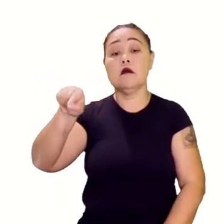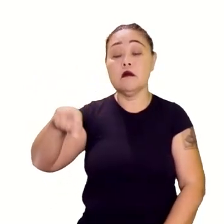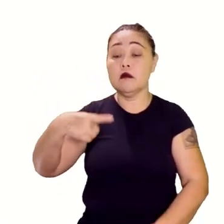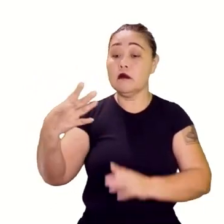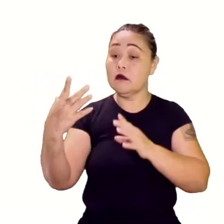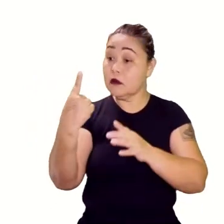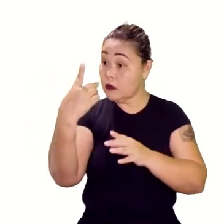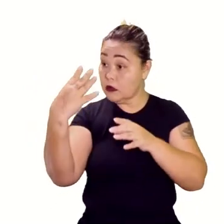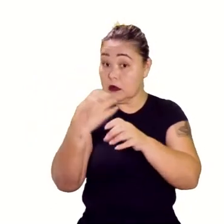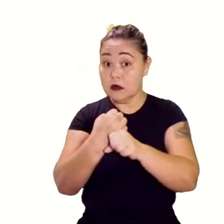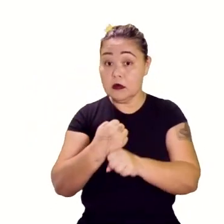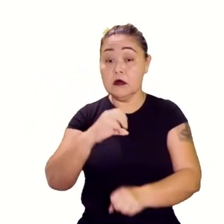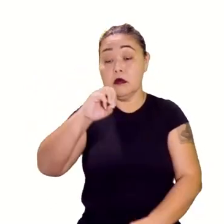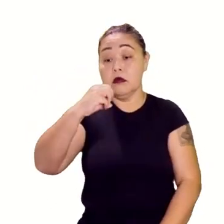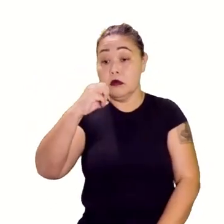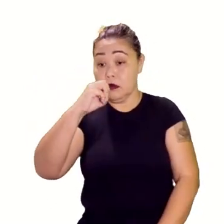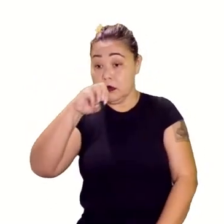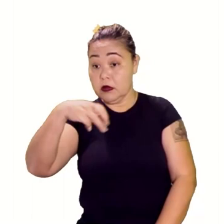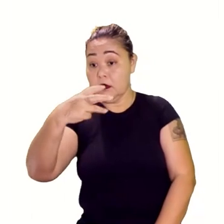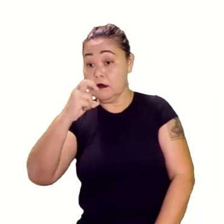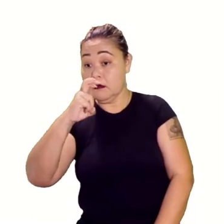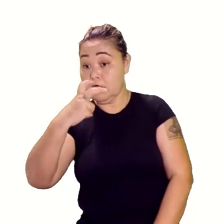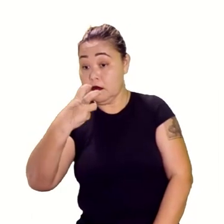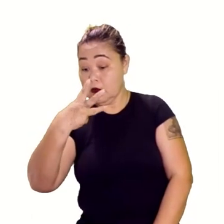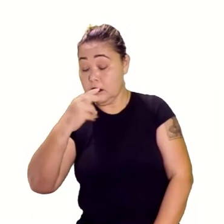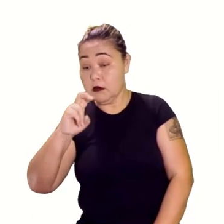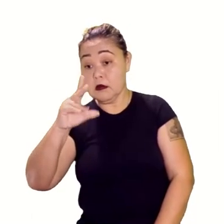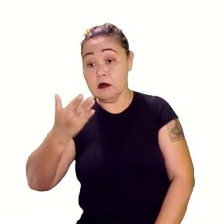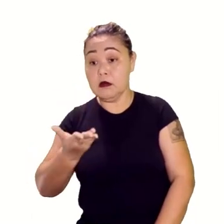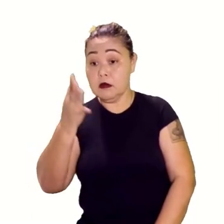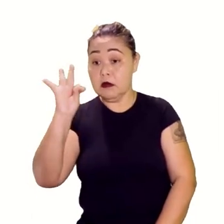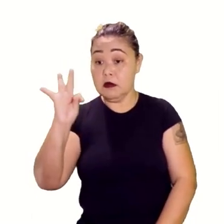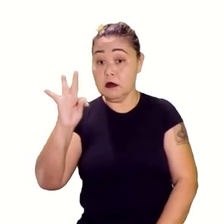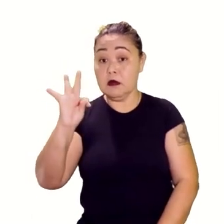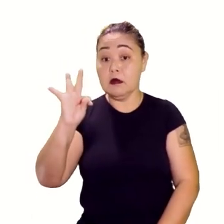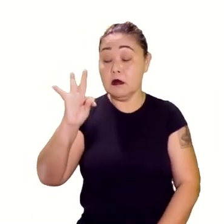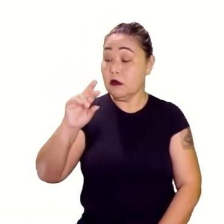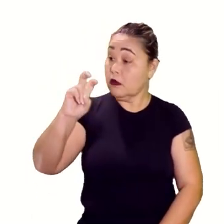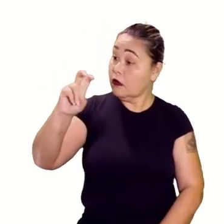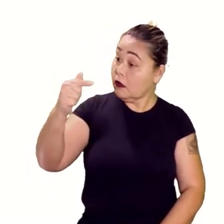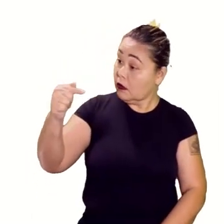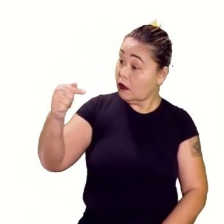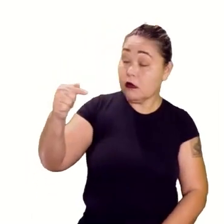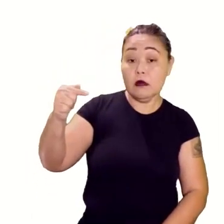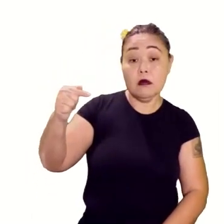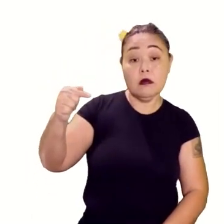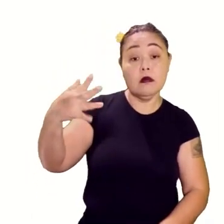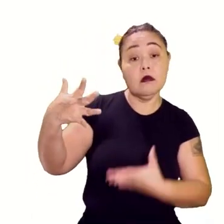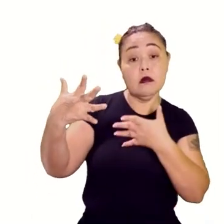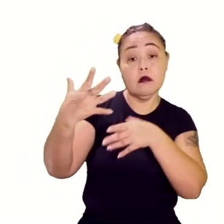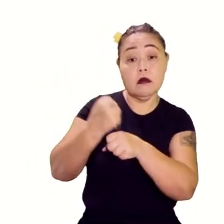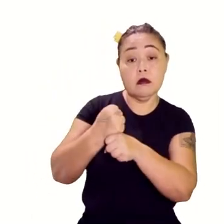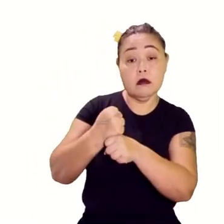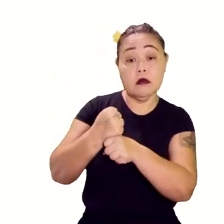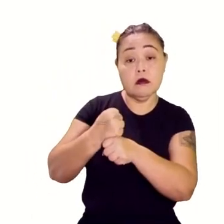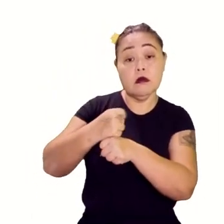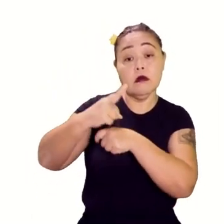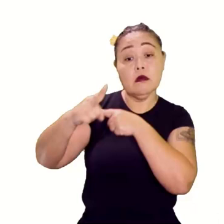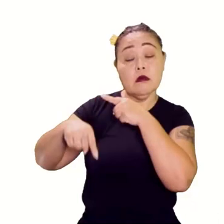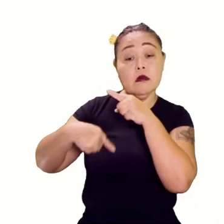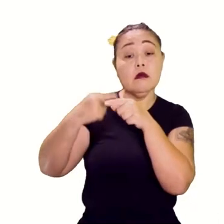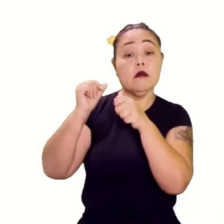1 mais a taxa, 0,035, elevado a 57. E aí somei,